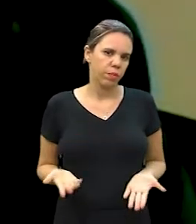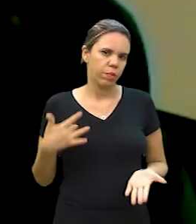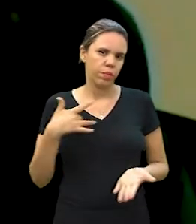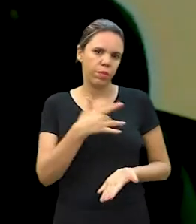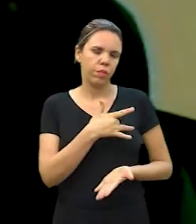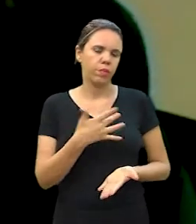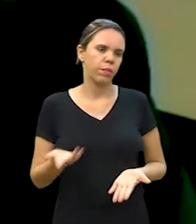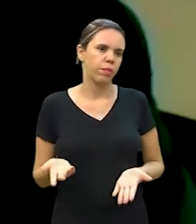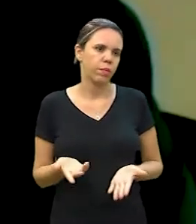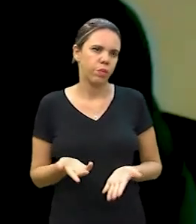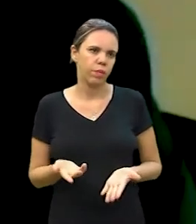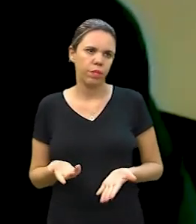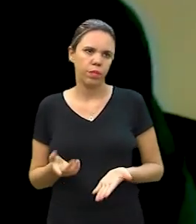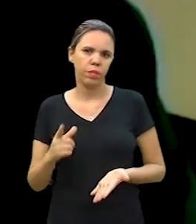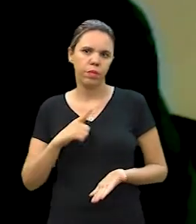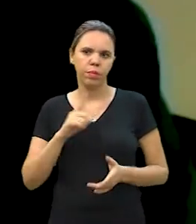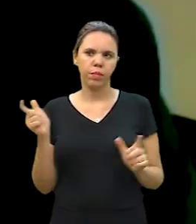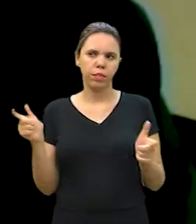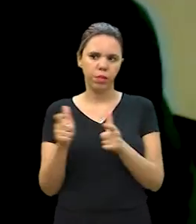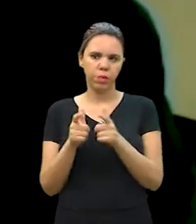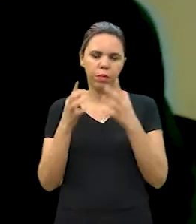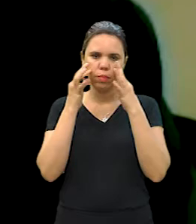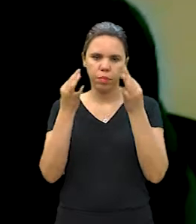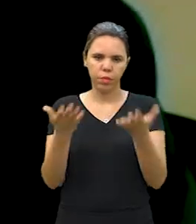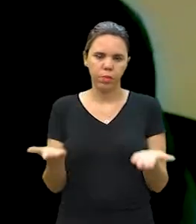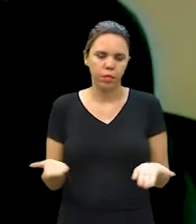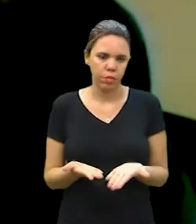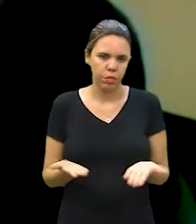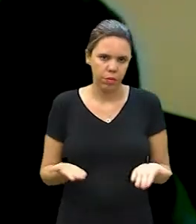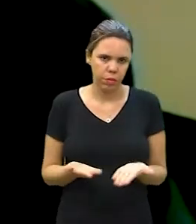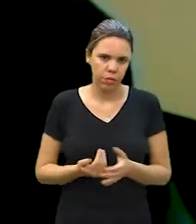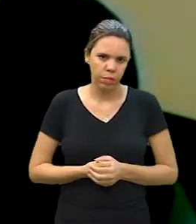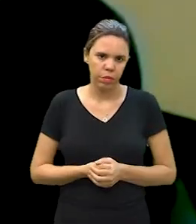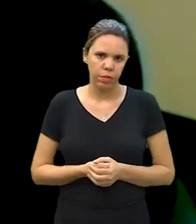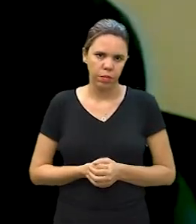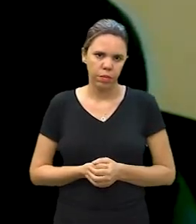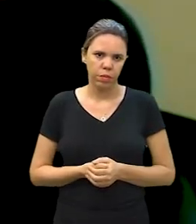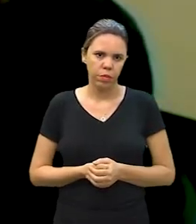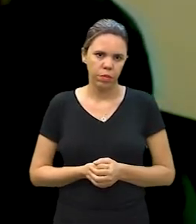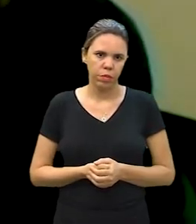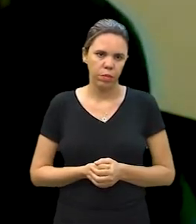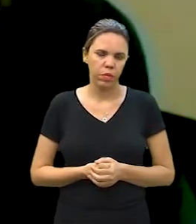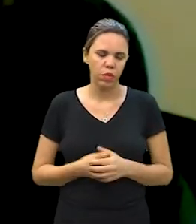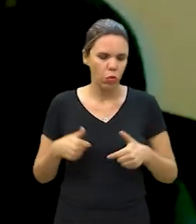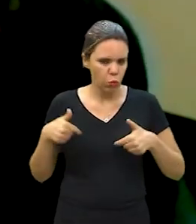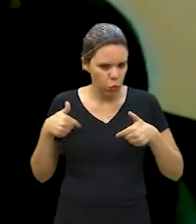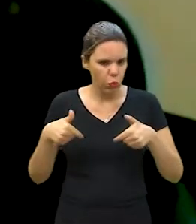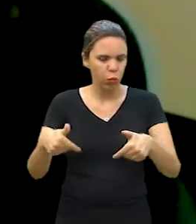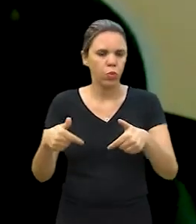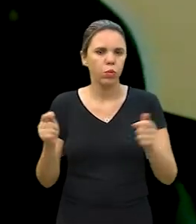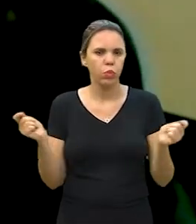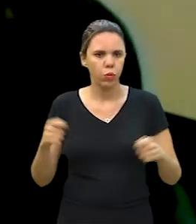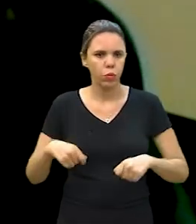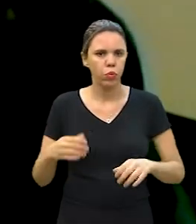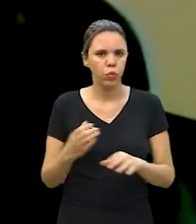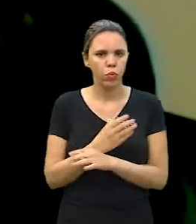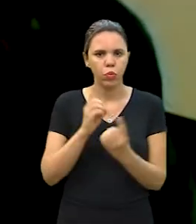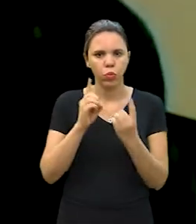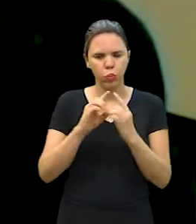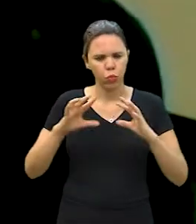especificidades de saúde, né, que tiveram menos atenção. Então, agora carga total aí para que a gente